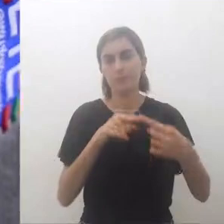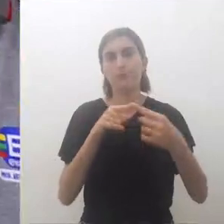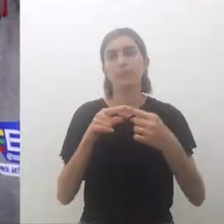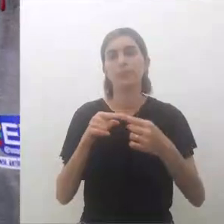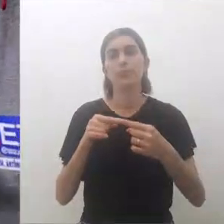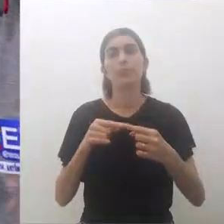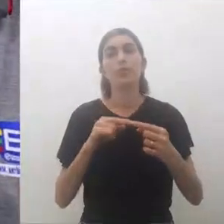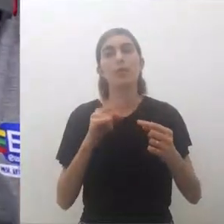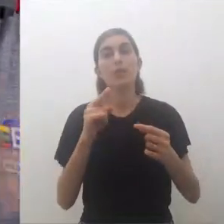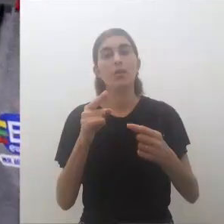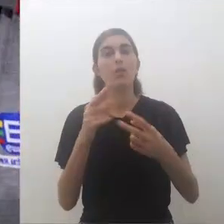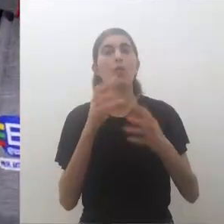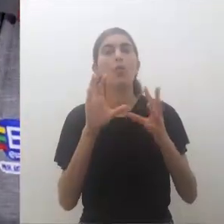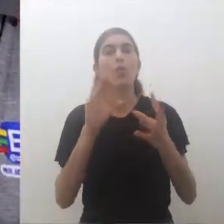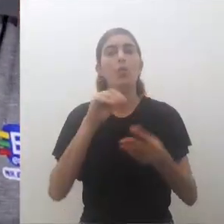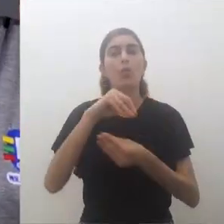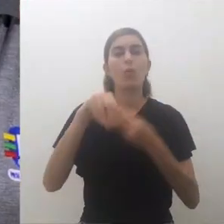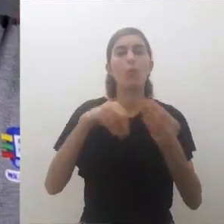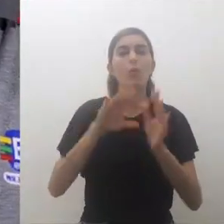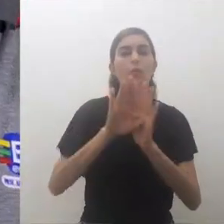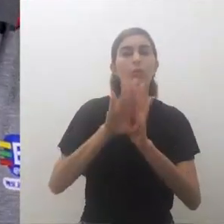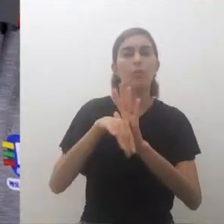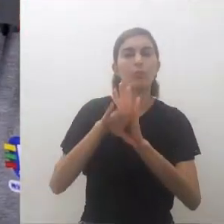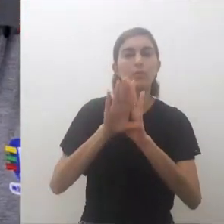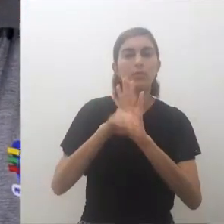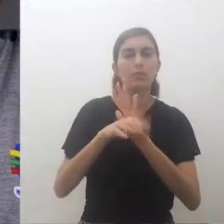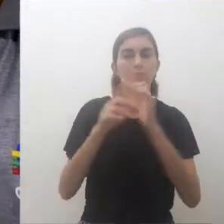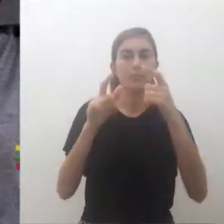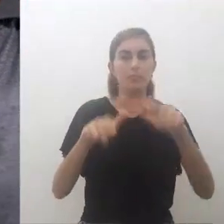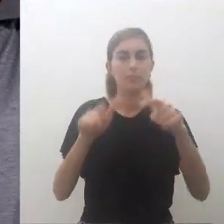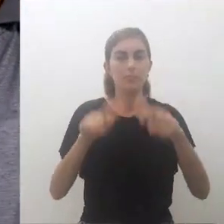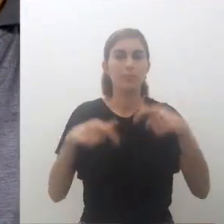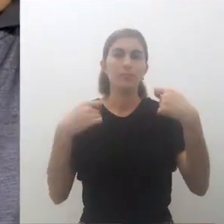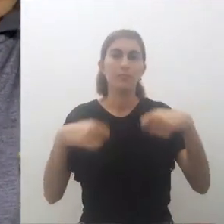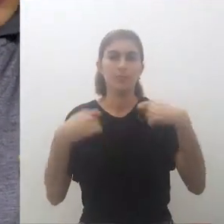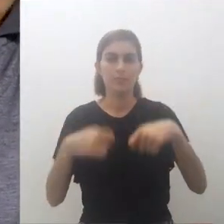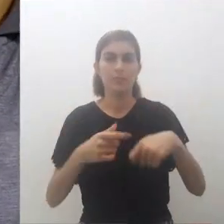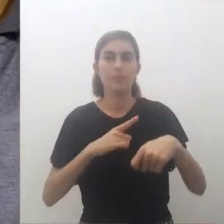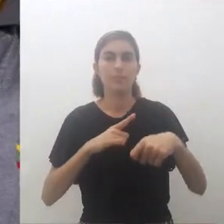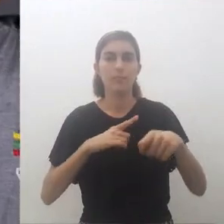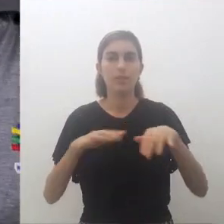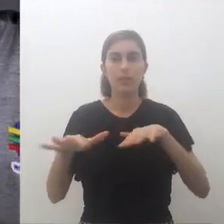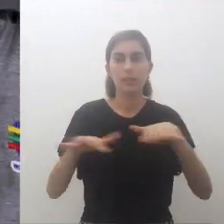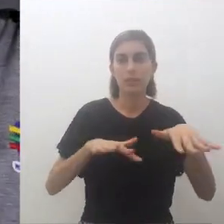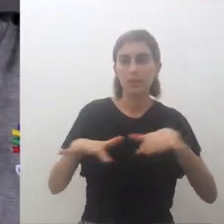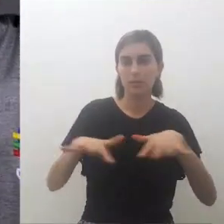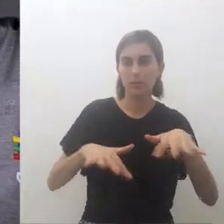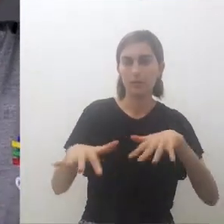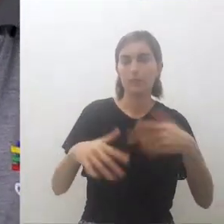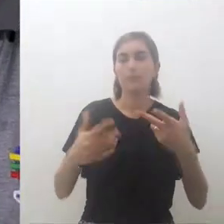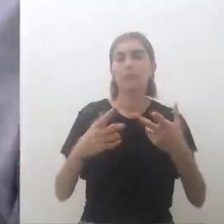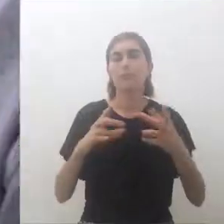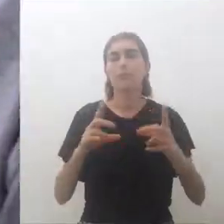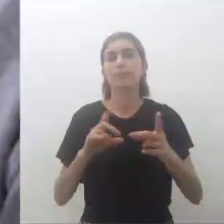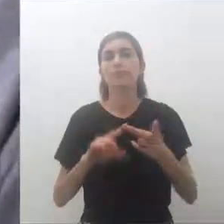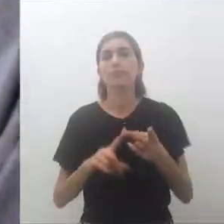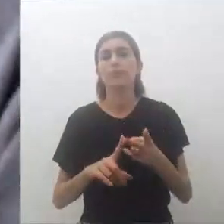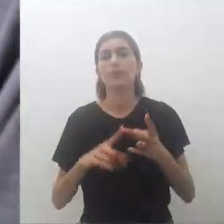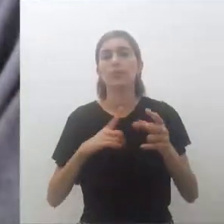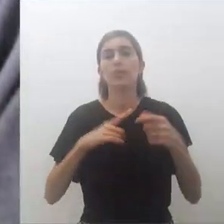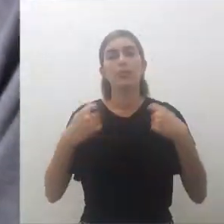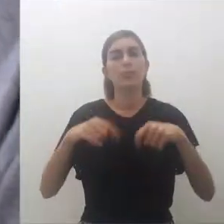o outro, é o que compõe o conceito que esse ambiente precisa ter. Tem um dinamismo, tem